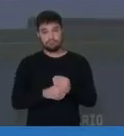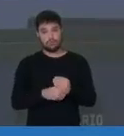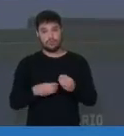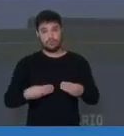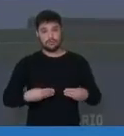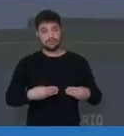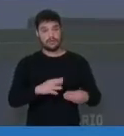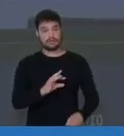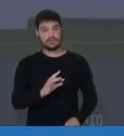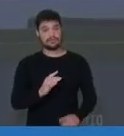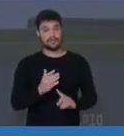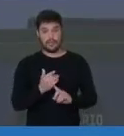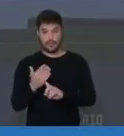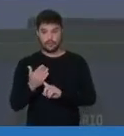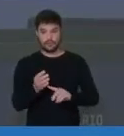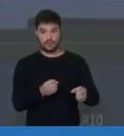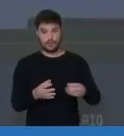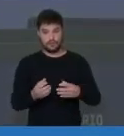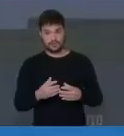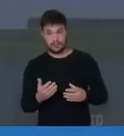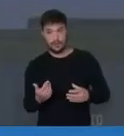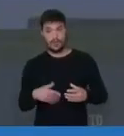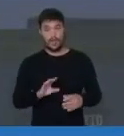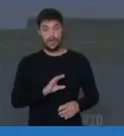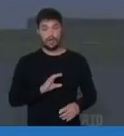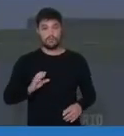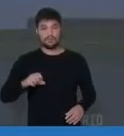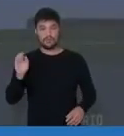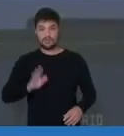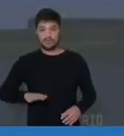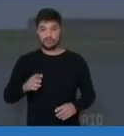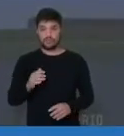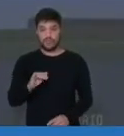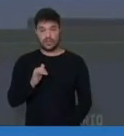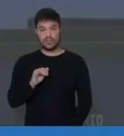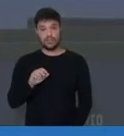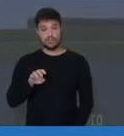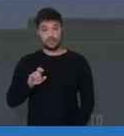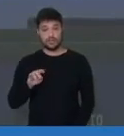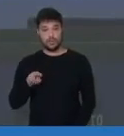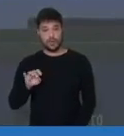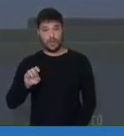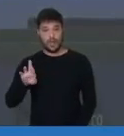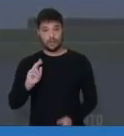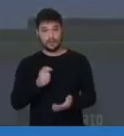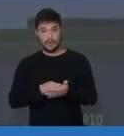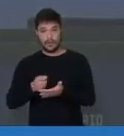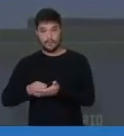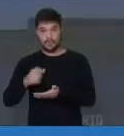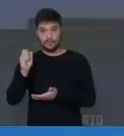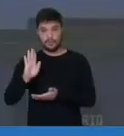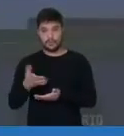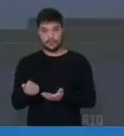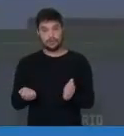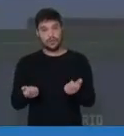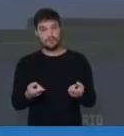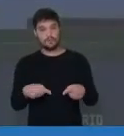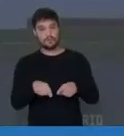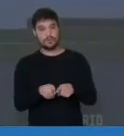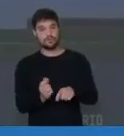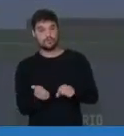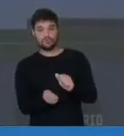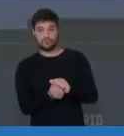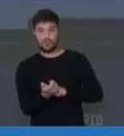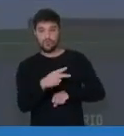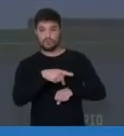Ciência e Tecnologia e Inovação, a Comissão Nacional de Energia Nuclear, para o pagamento de compromissos do Brasil com órgãos internacionais,